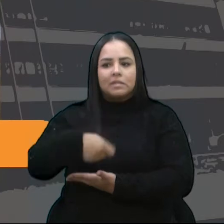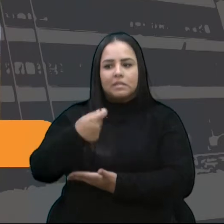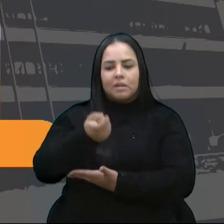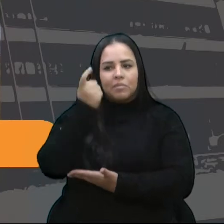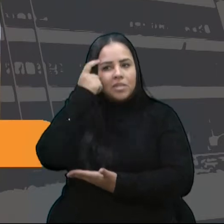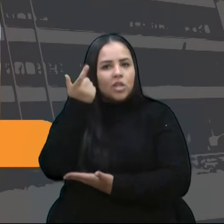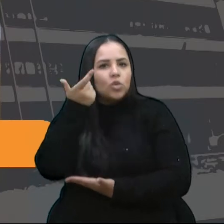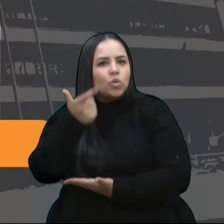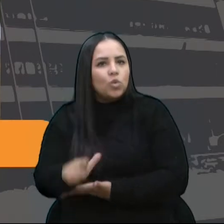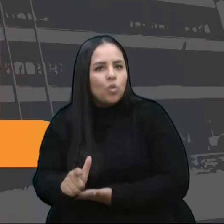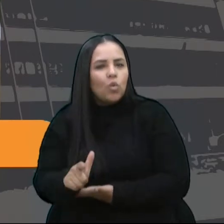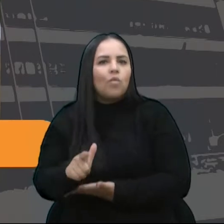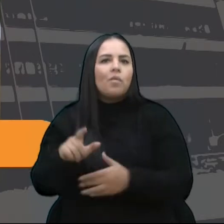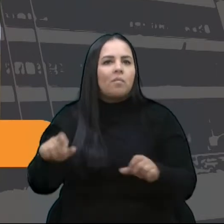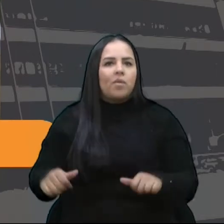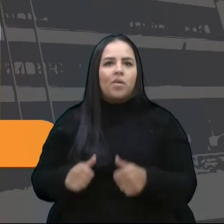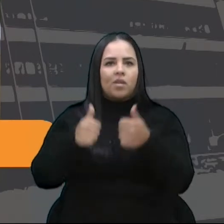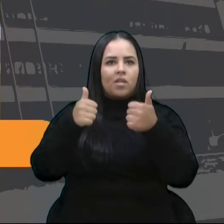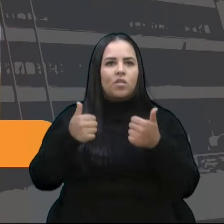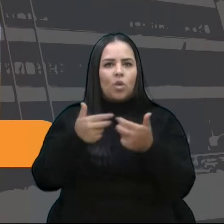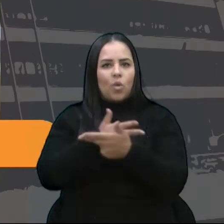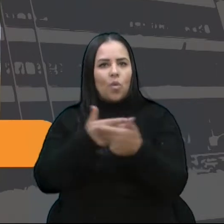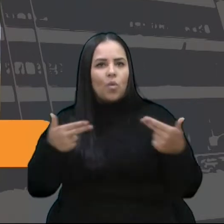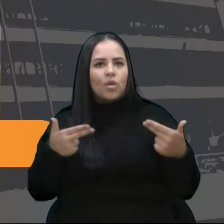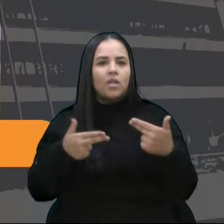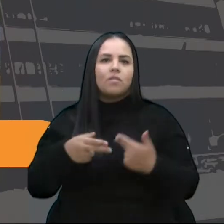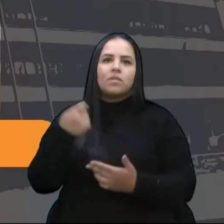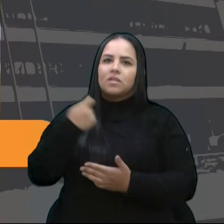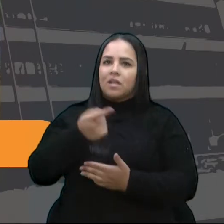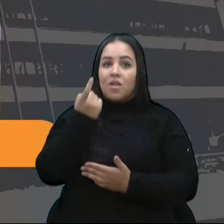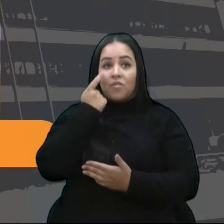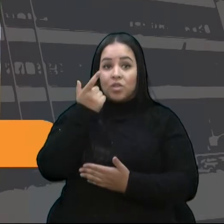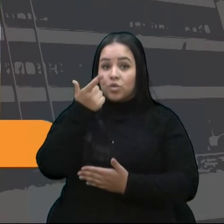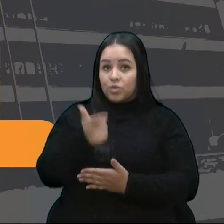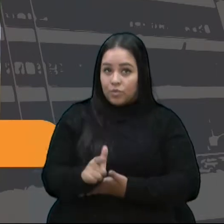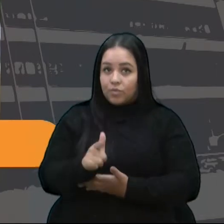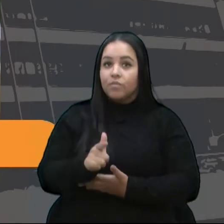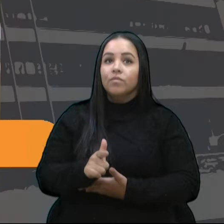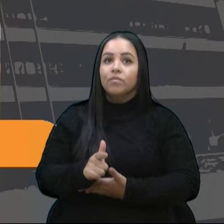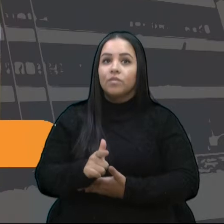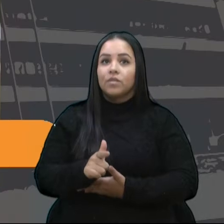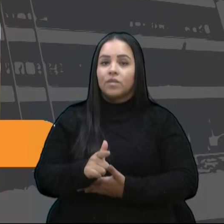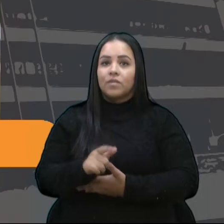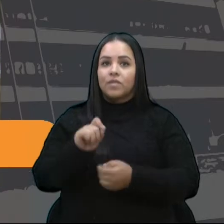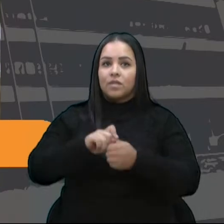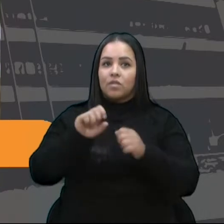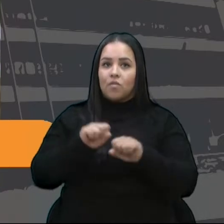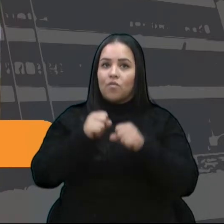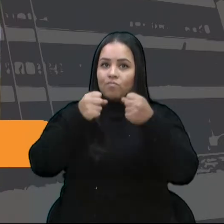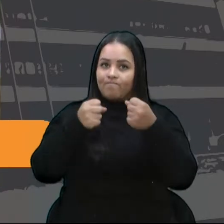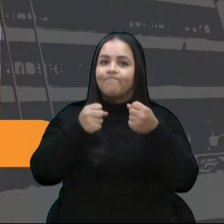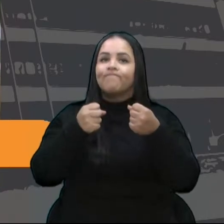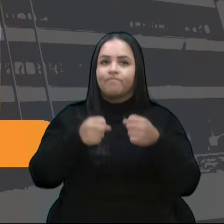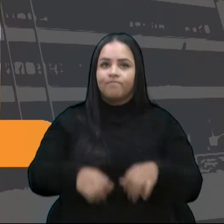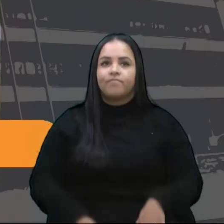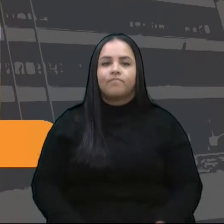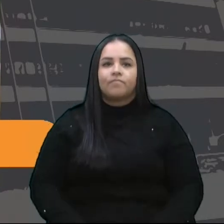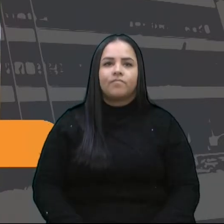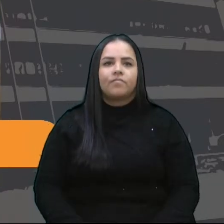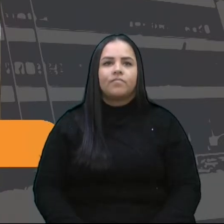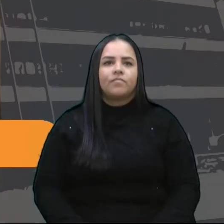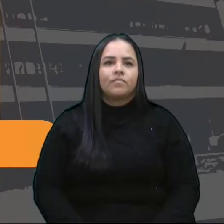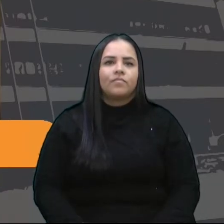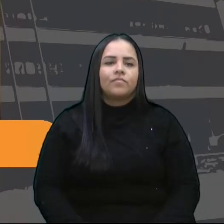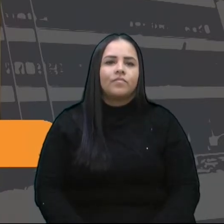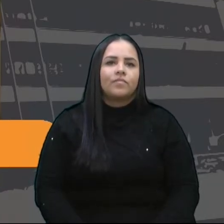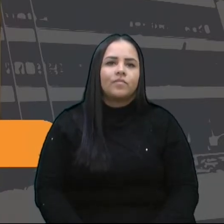reerguer assim em cima de alicerces que precisavam mesmo ser revistos e fortalecidos. Bem, nessa toada que o